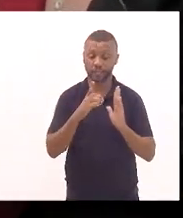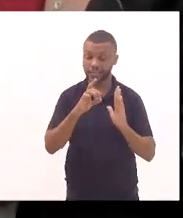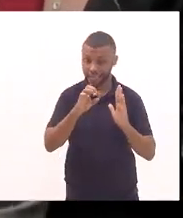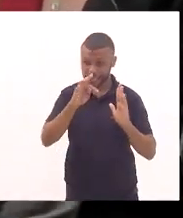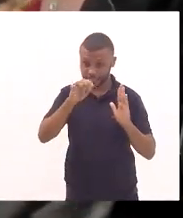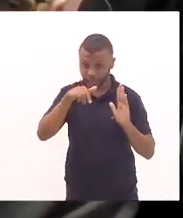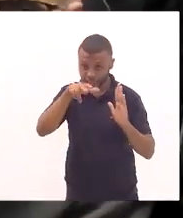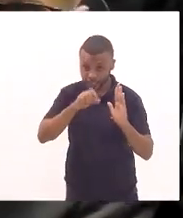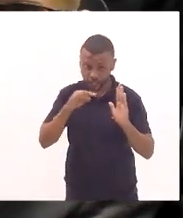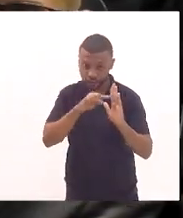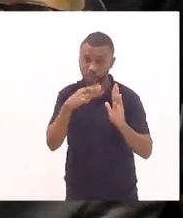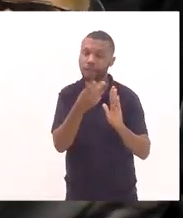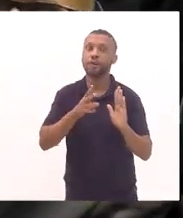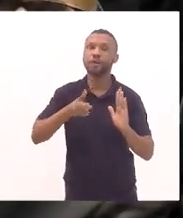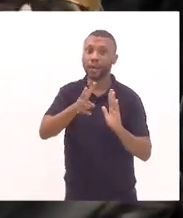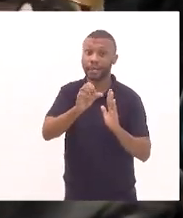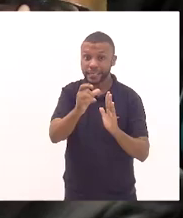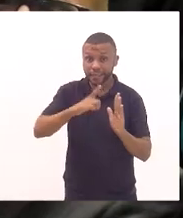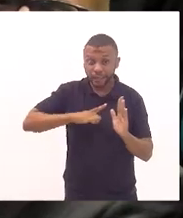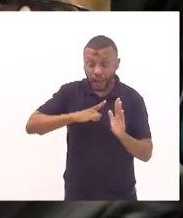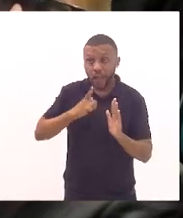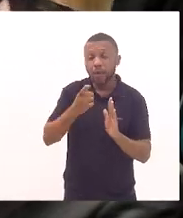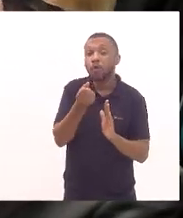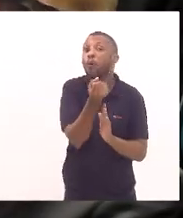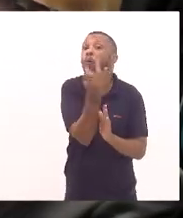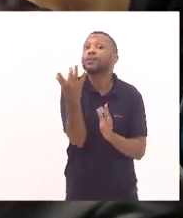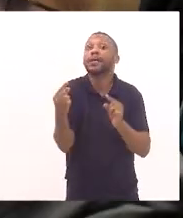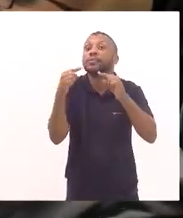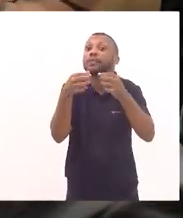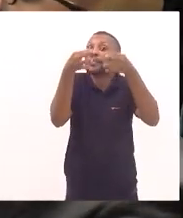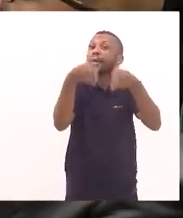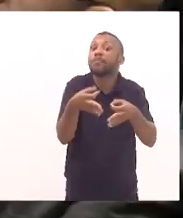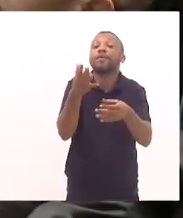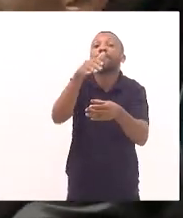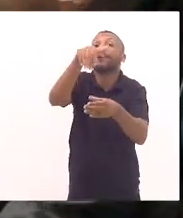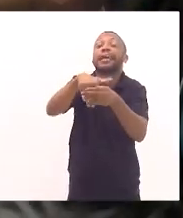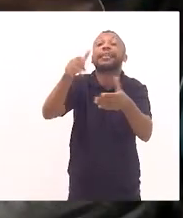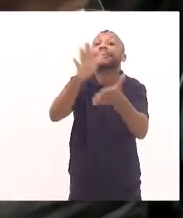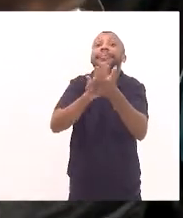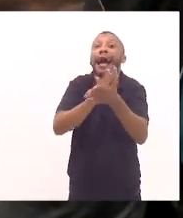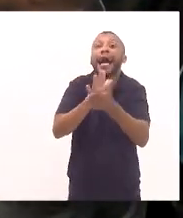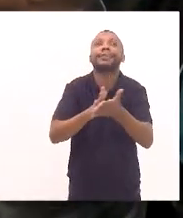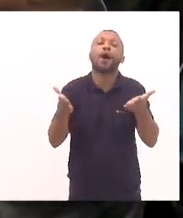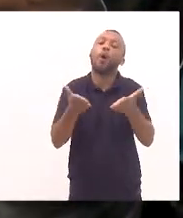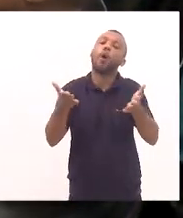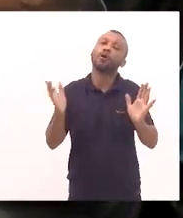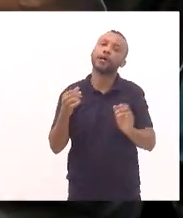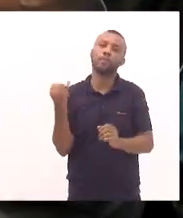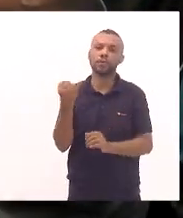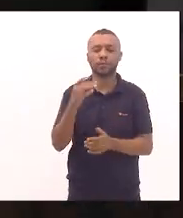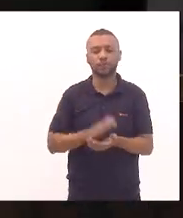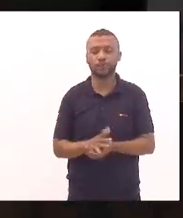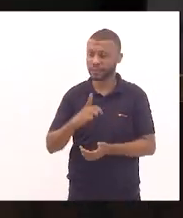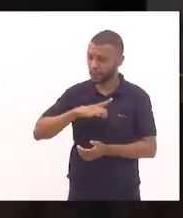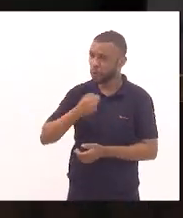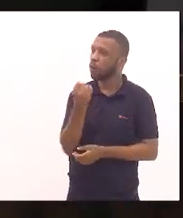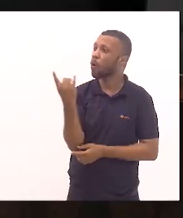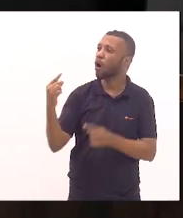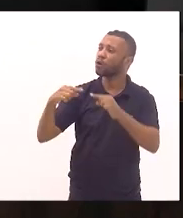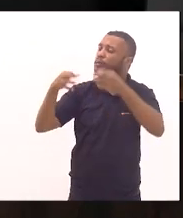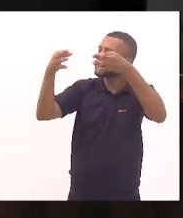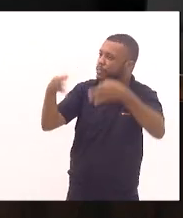teremos quórum para votar os destaques. Não temos coro para votar nada hoje, senhor presidente. É importante que temos coro, sim, porque